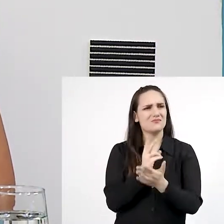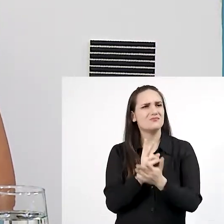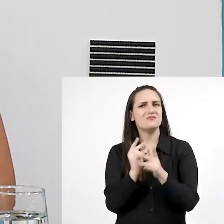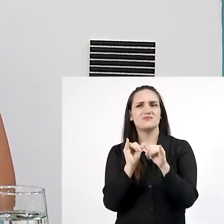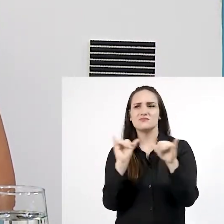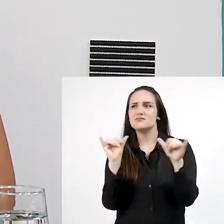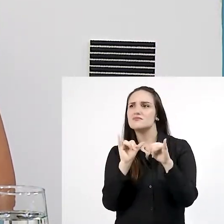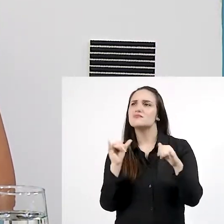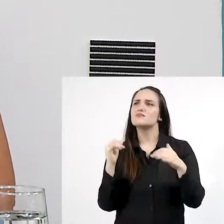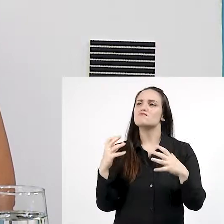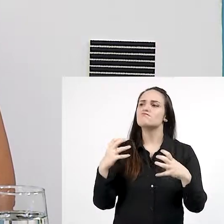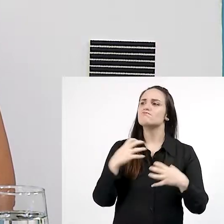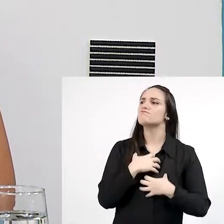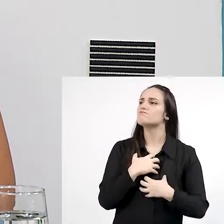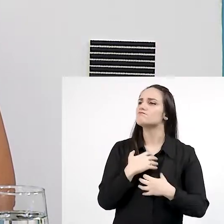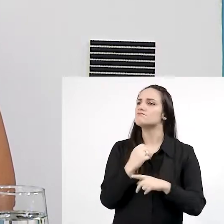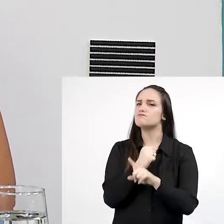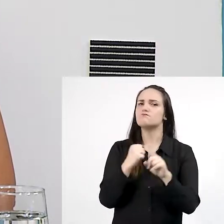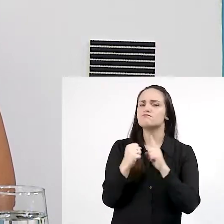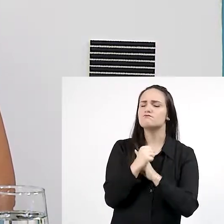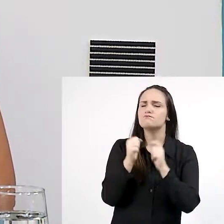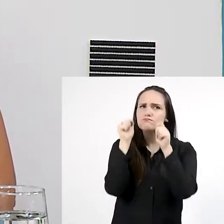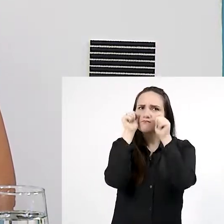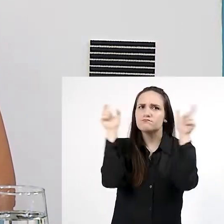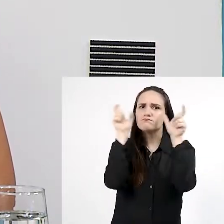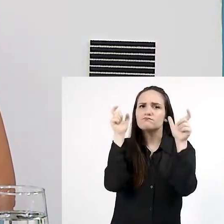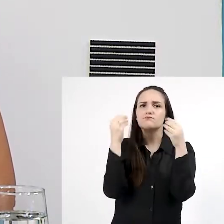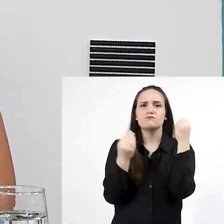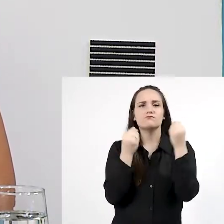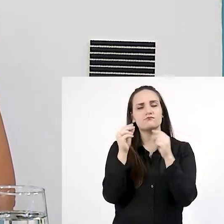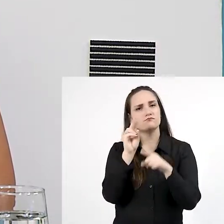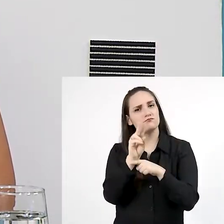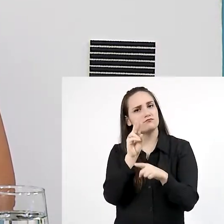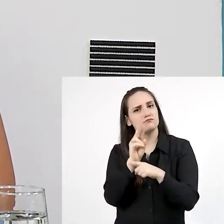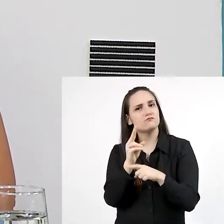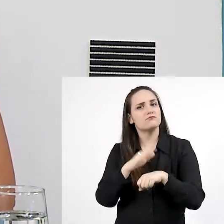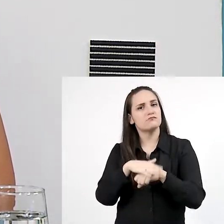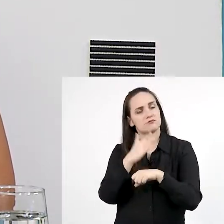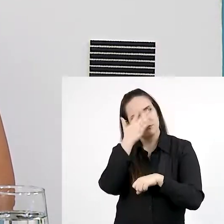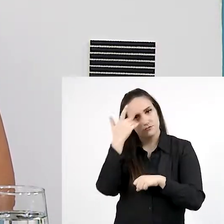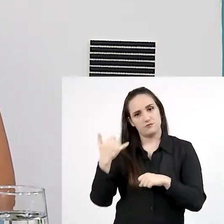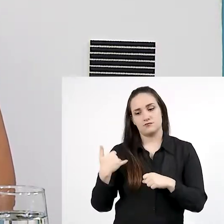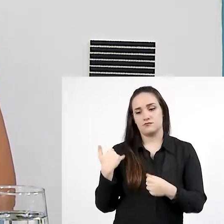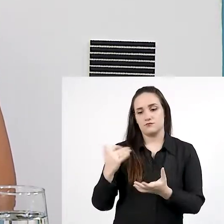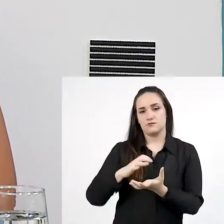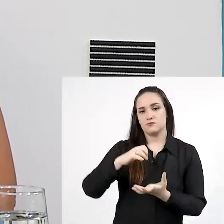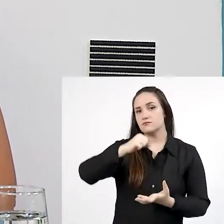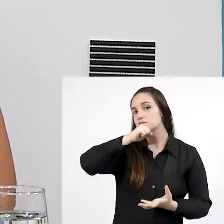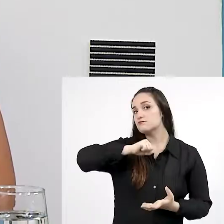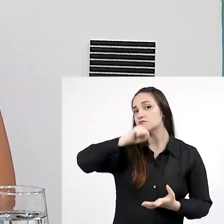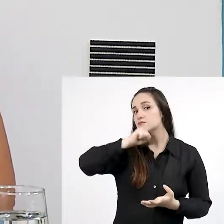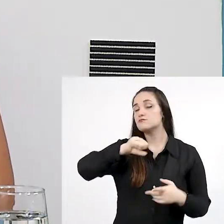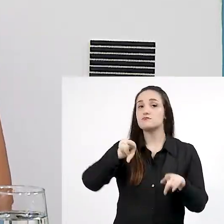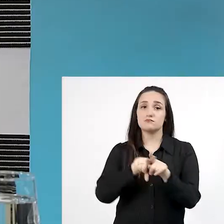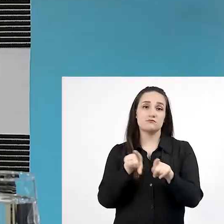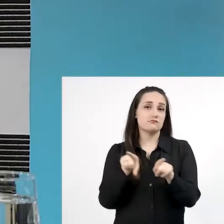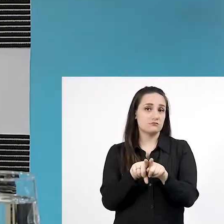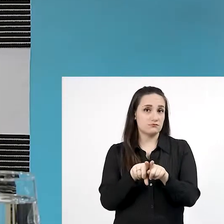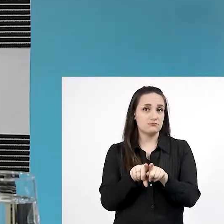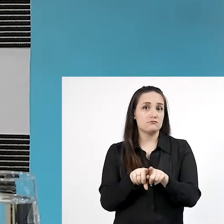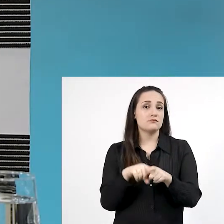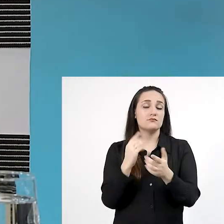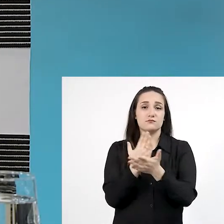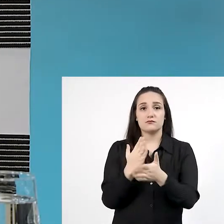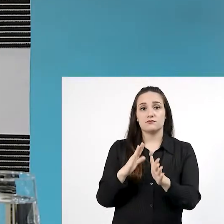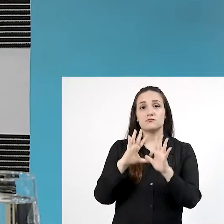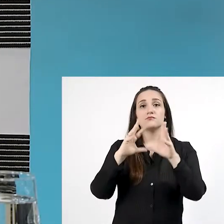sensibilizar a sociedade no cuidado para com o idoso e na atenção ao combate à